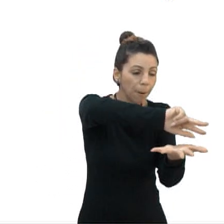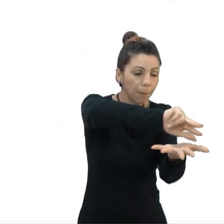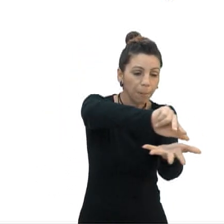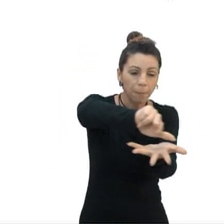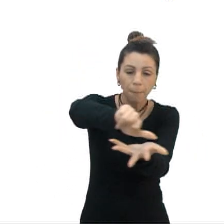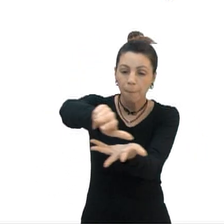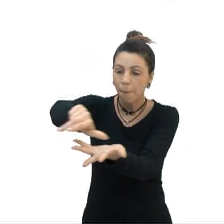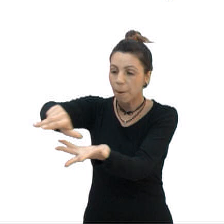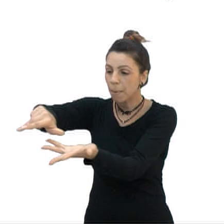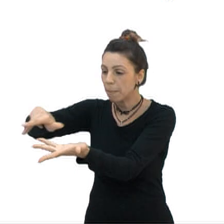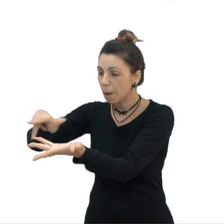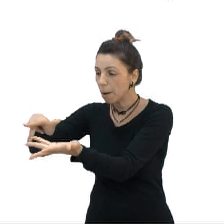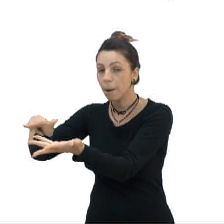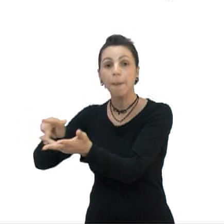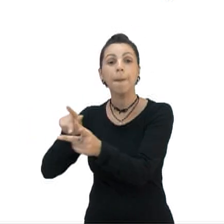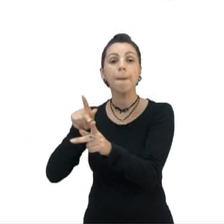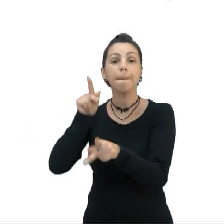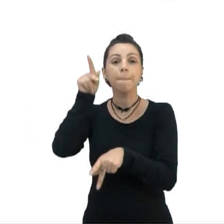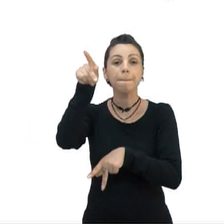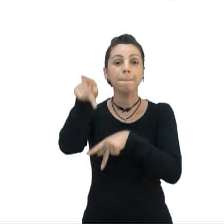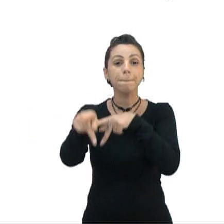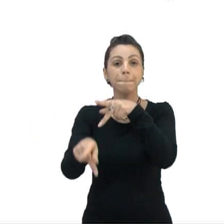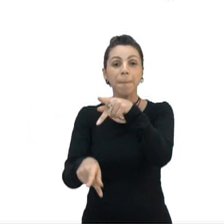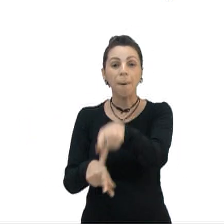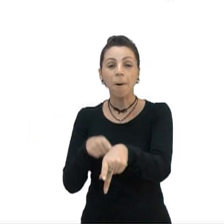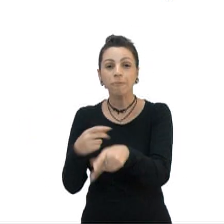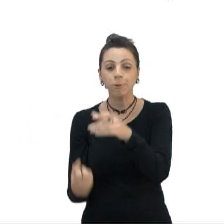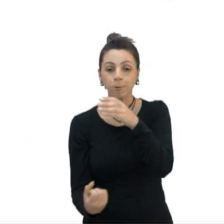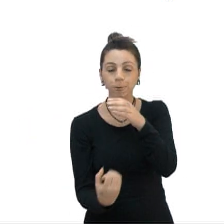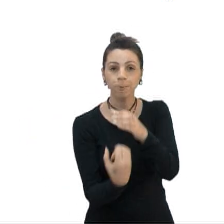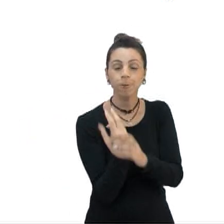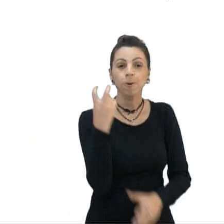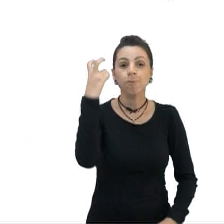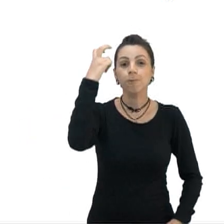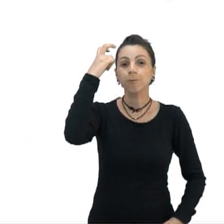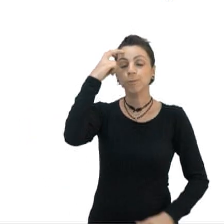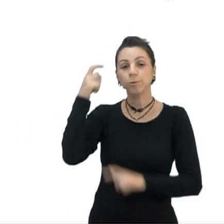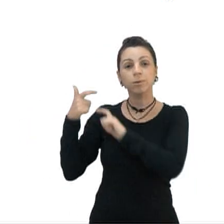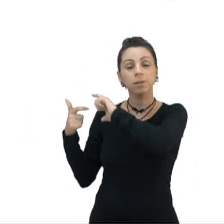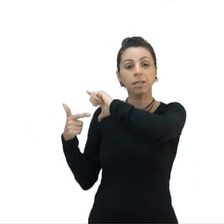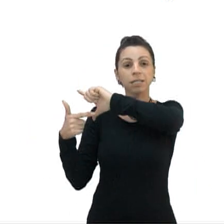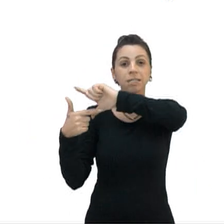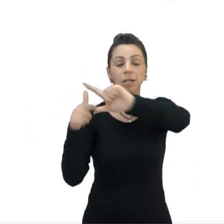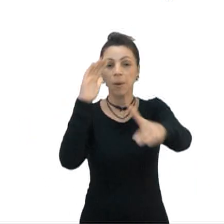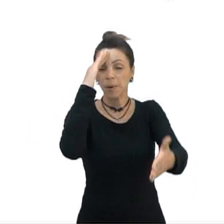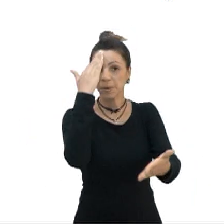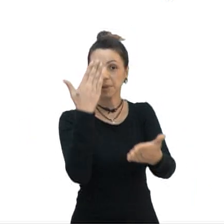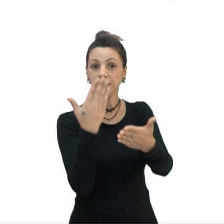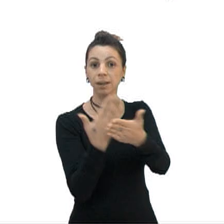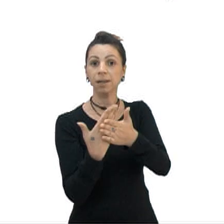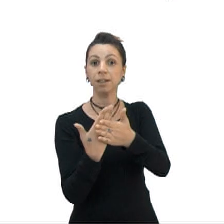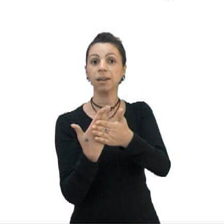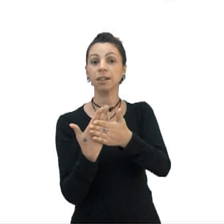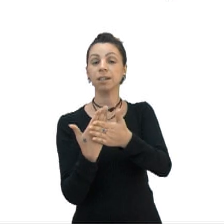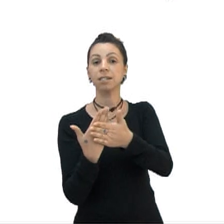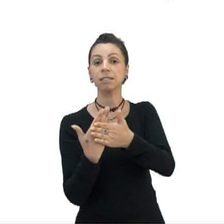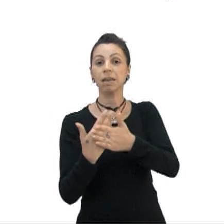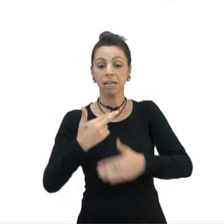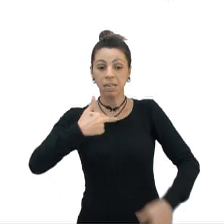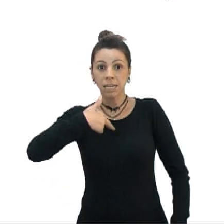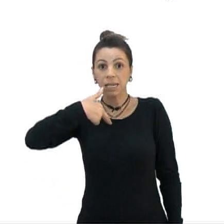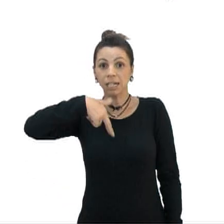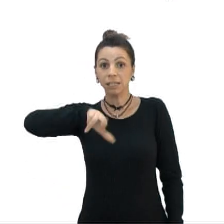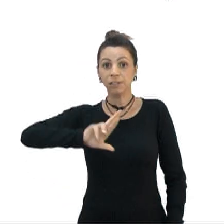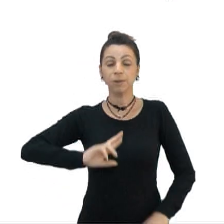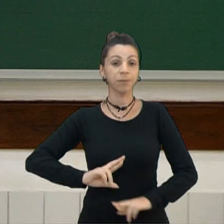mais diversas origens, culturas, tradições, crenças, folclores e religiões diferentes. Todo mundo